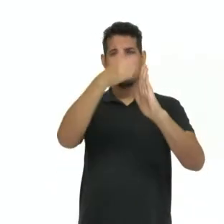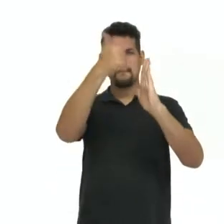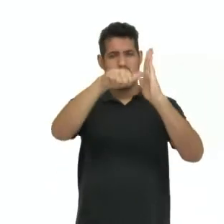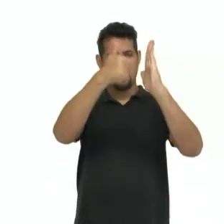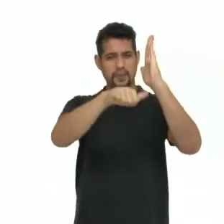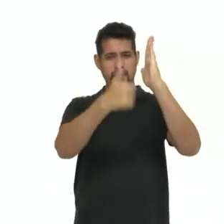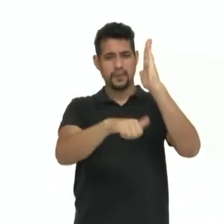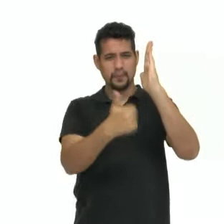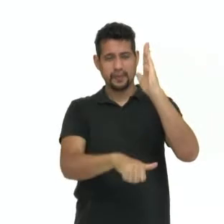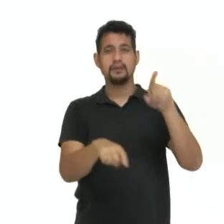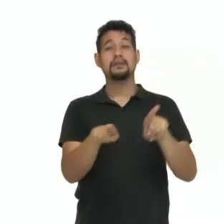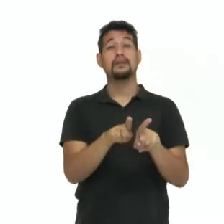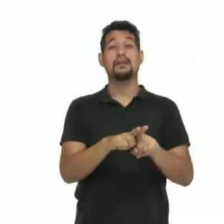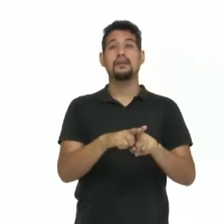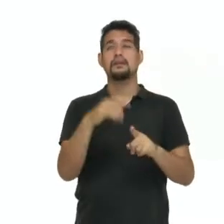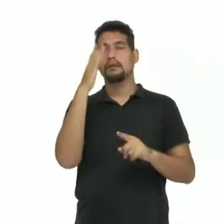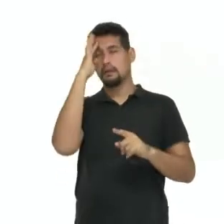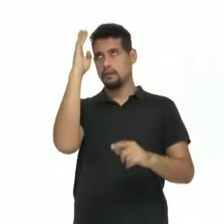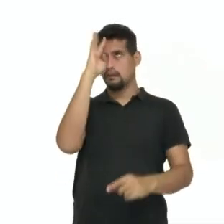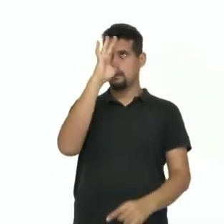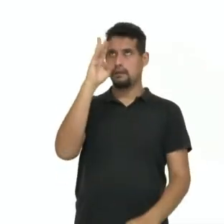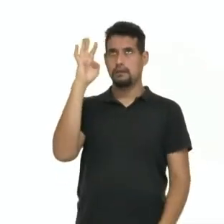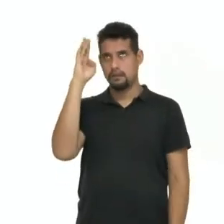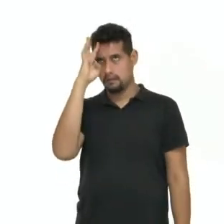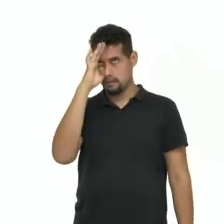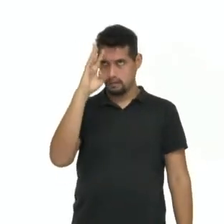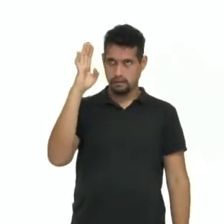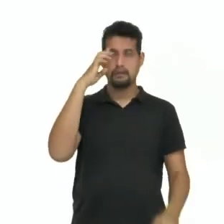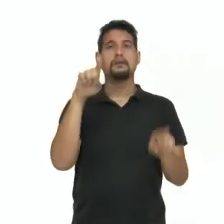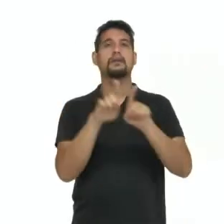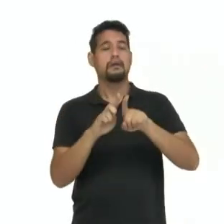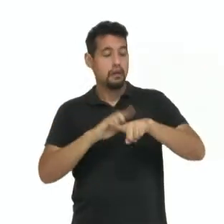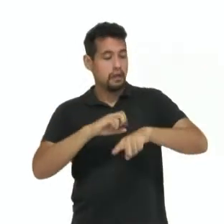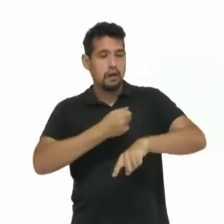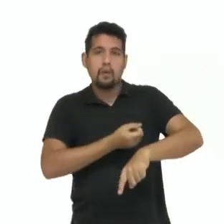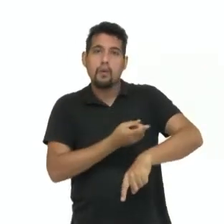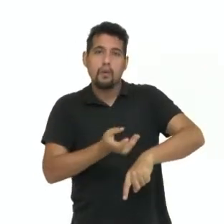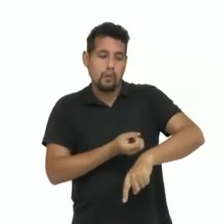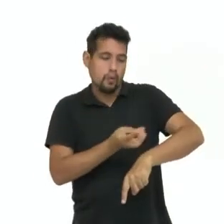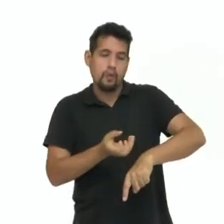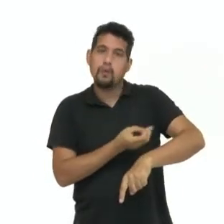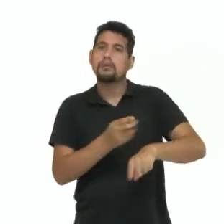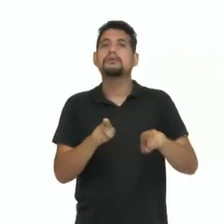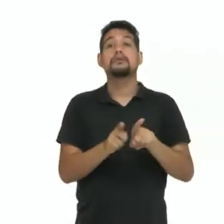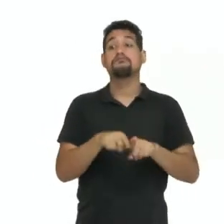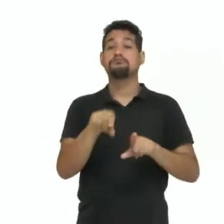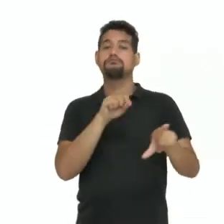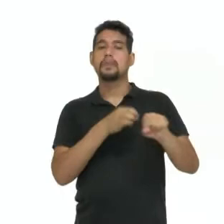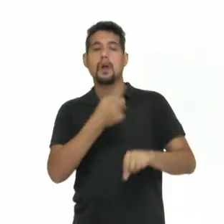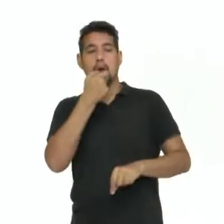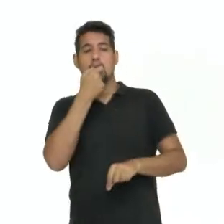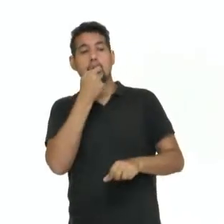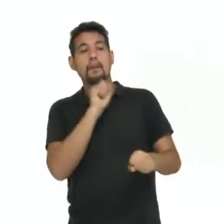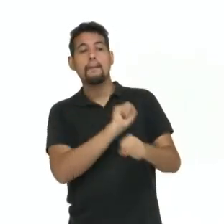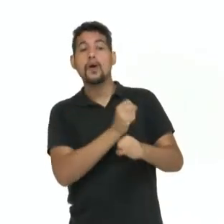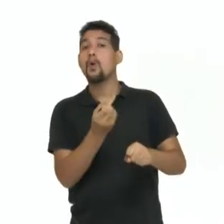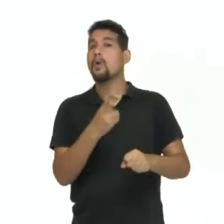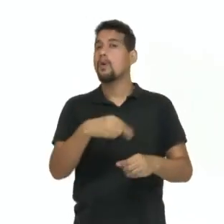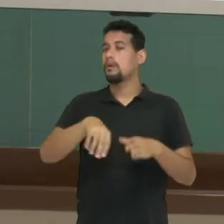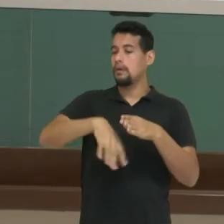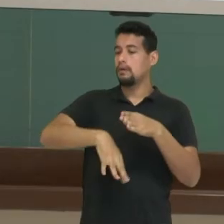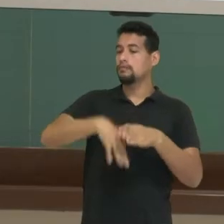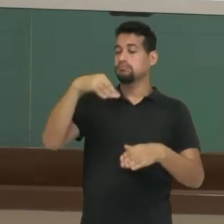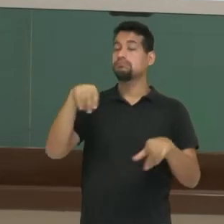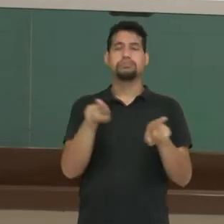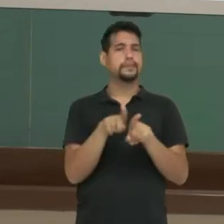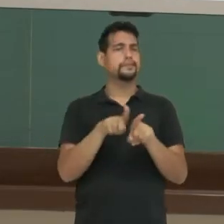desclassificação, perda dos sentidos, contagem do placar, decisão do árbitro ou por sorteio,